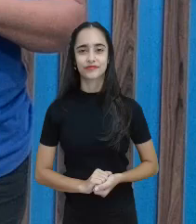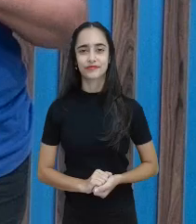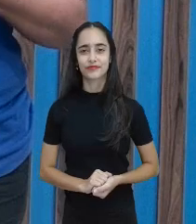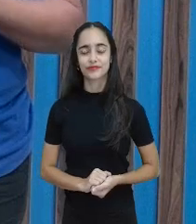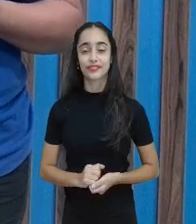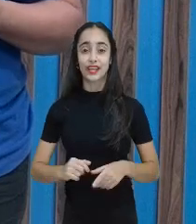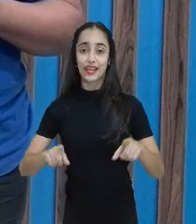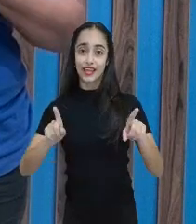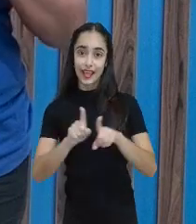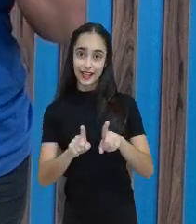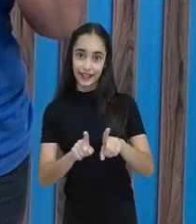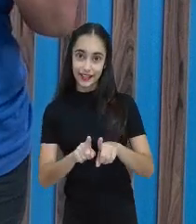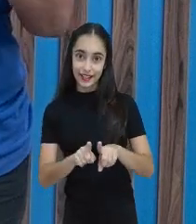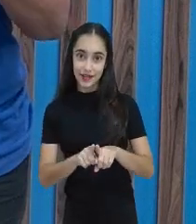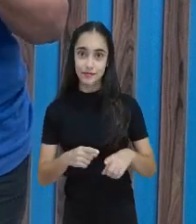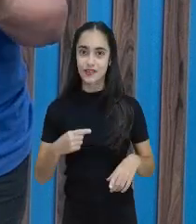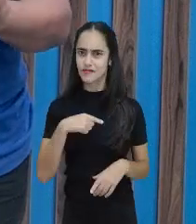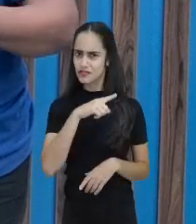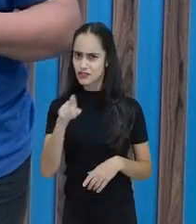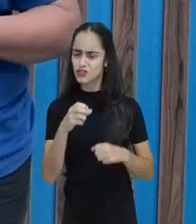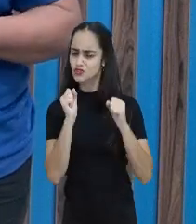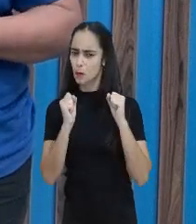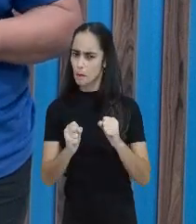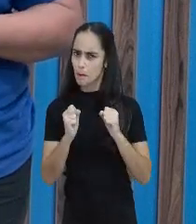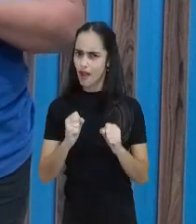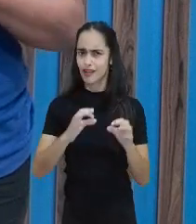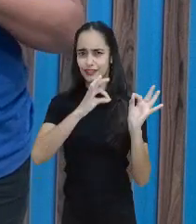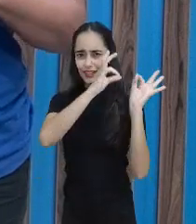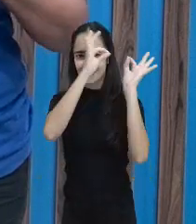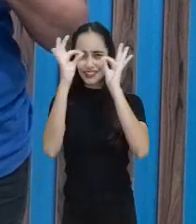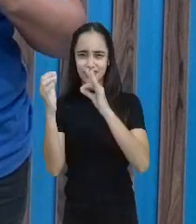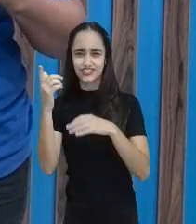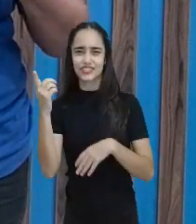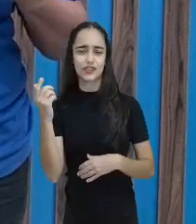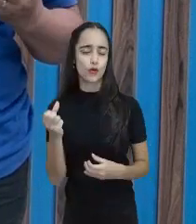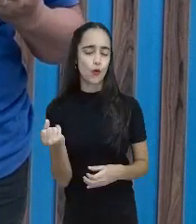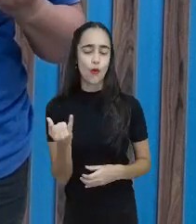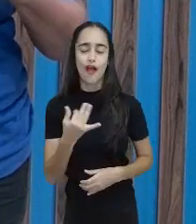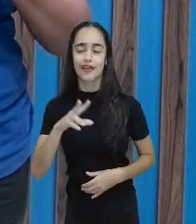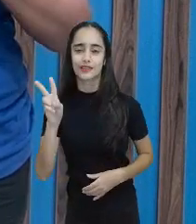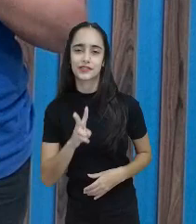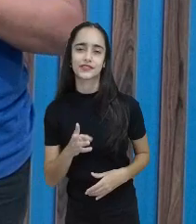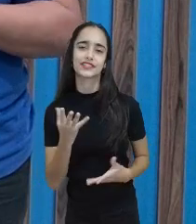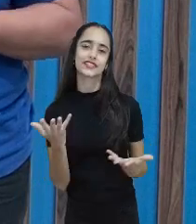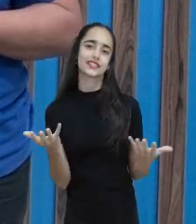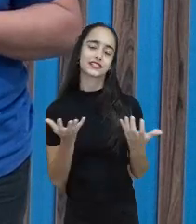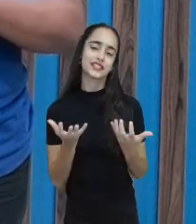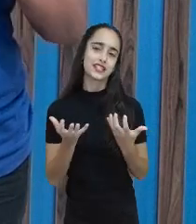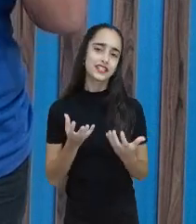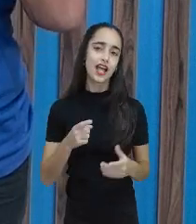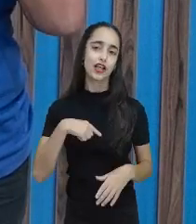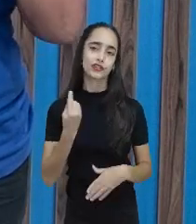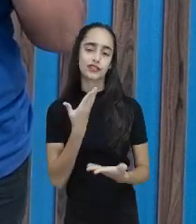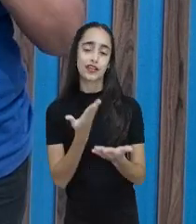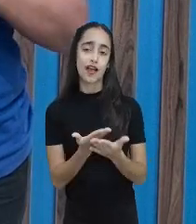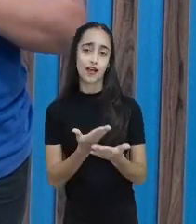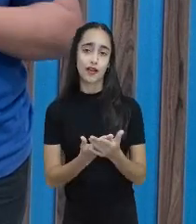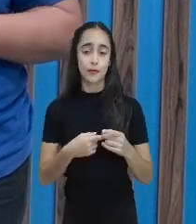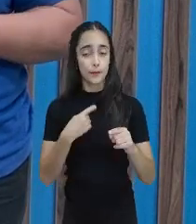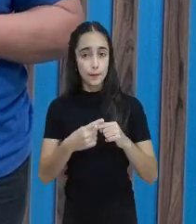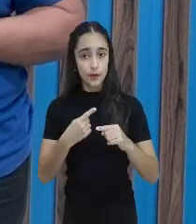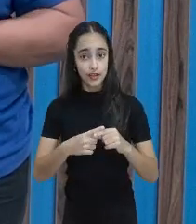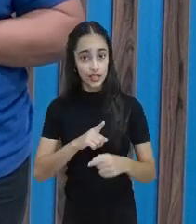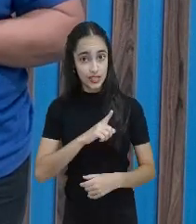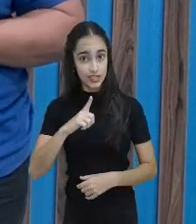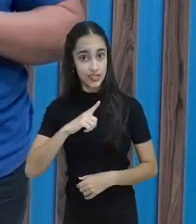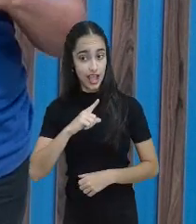E também que vocês podem ver e rever quantas vezes quiser a nossa aula, porque ela está lá no YouTube,